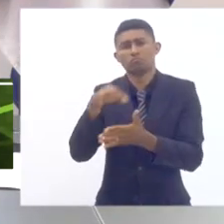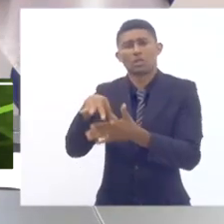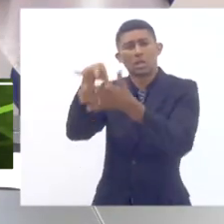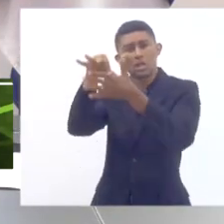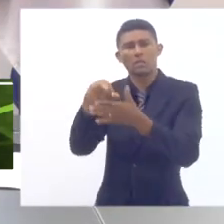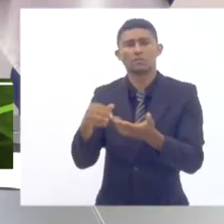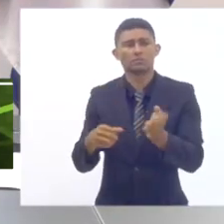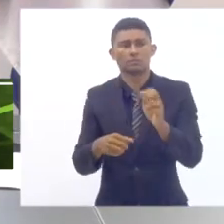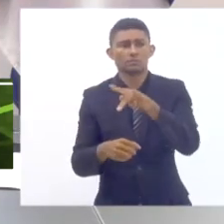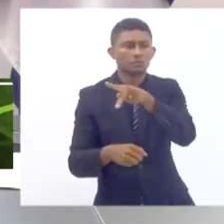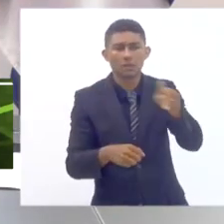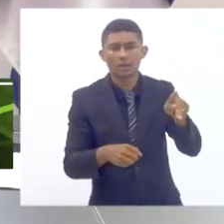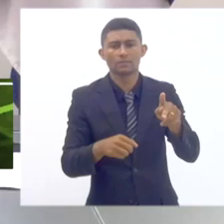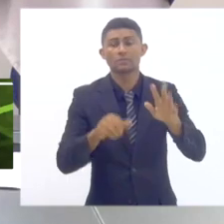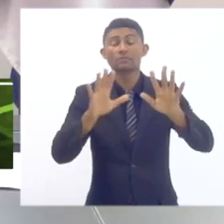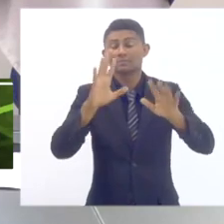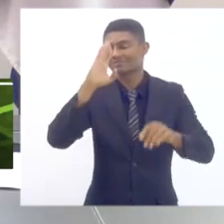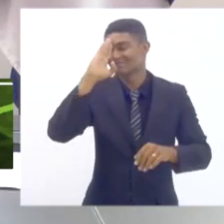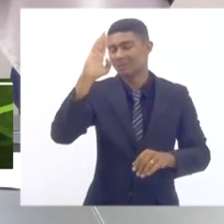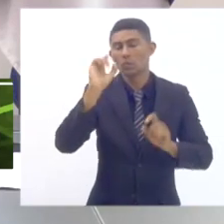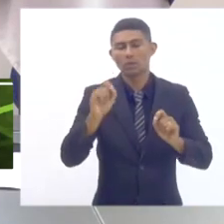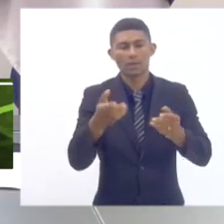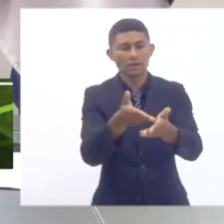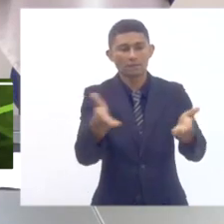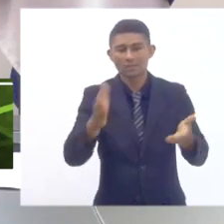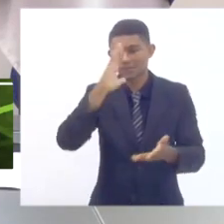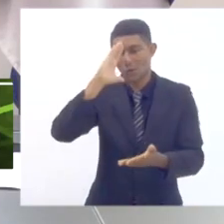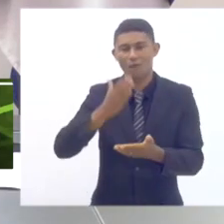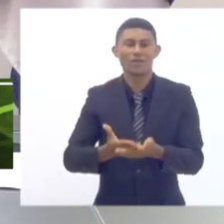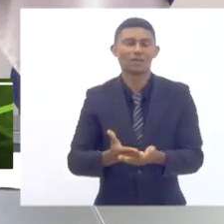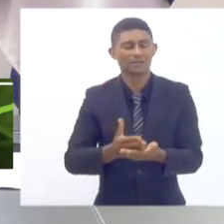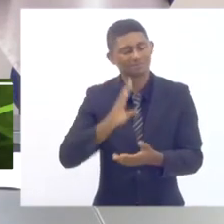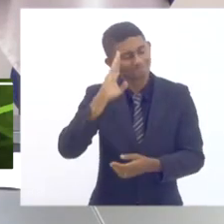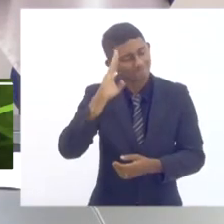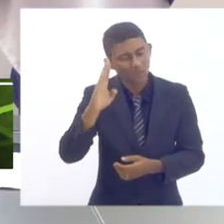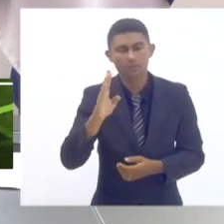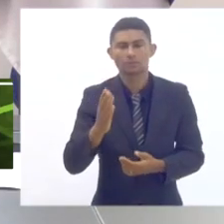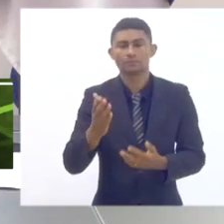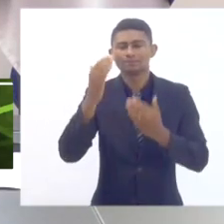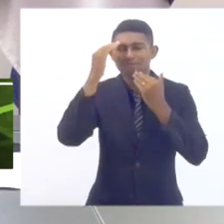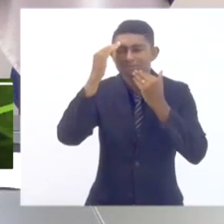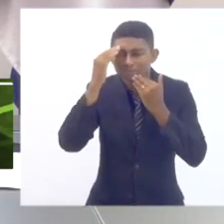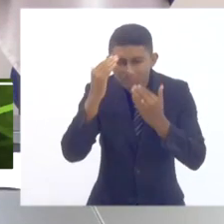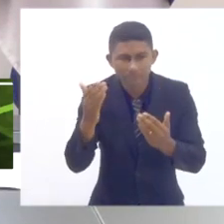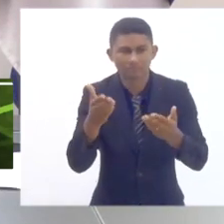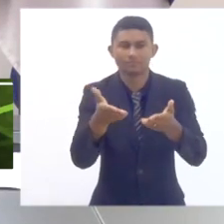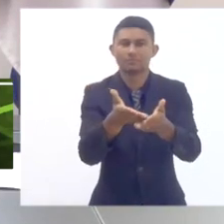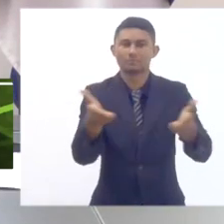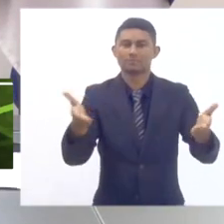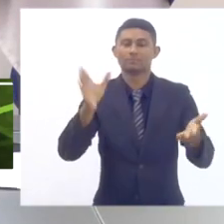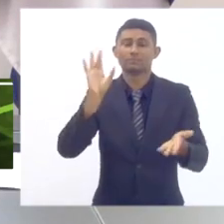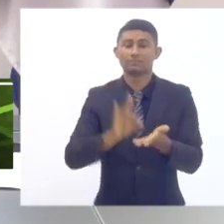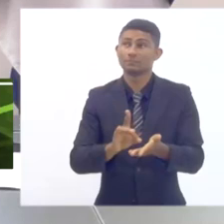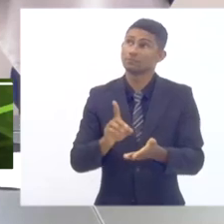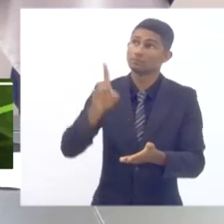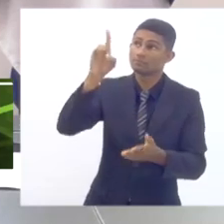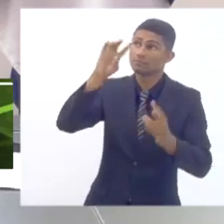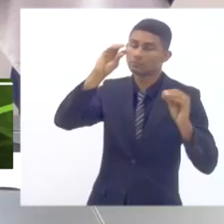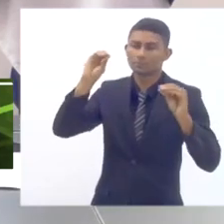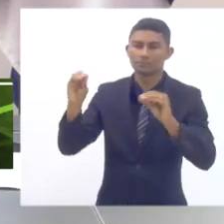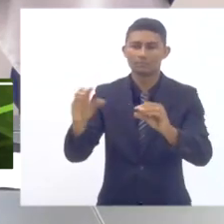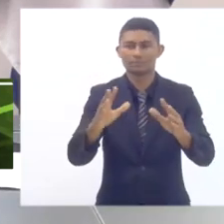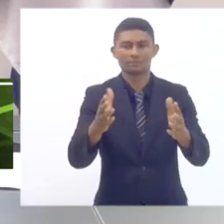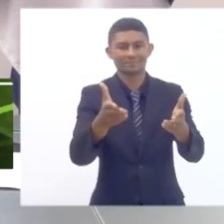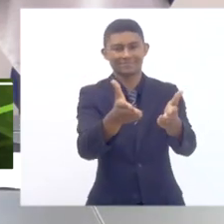presidente, mas o que vale é a confiança de cada colega, quem eu concluo agradecendo de todo o meu coração, pedindo que Deus abençoe cada um de